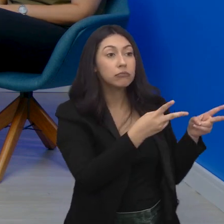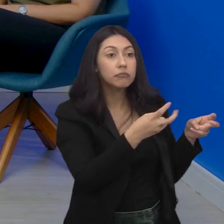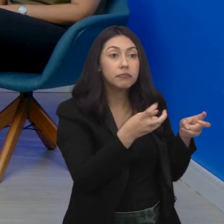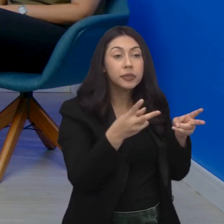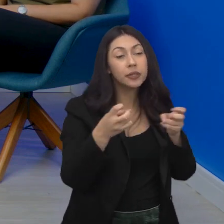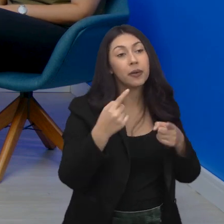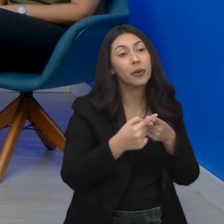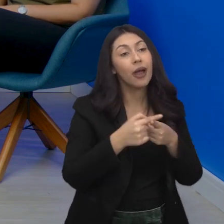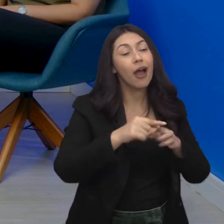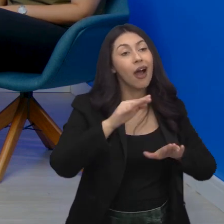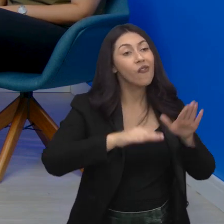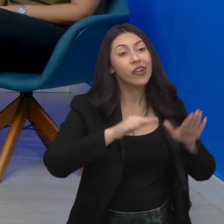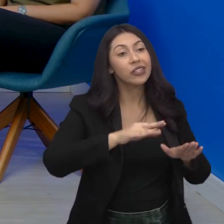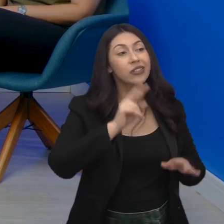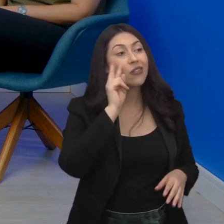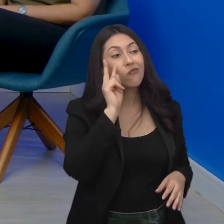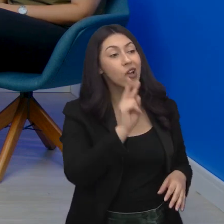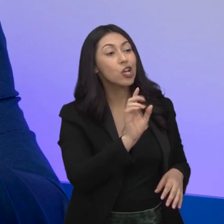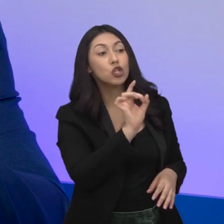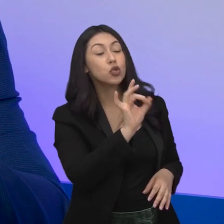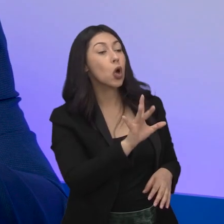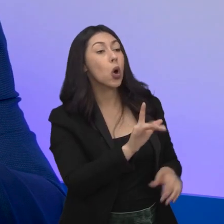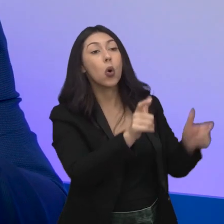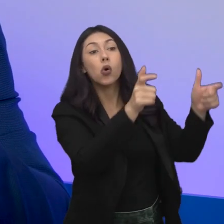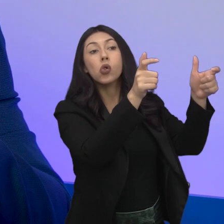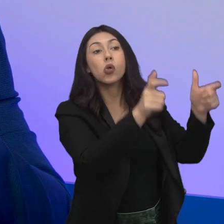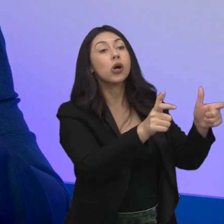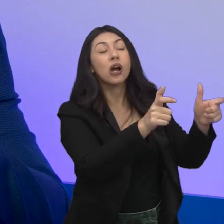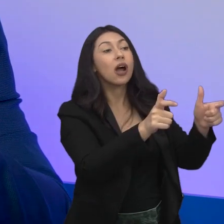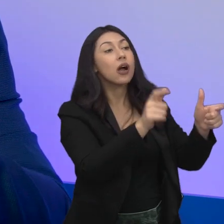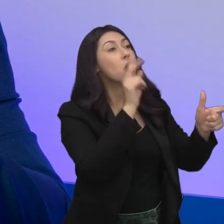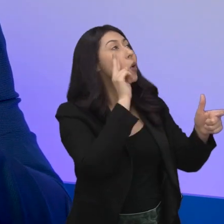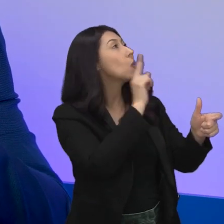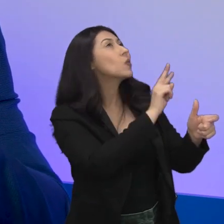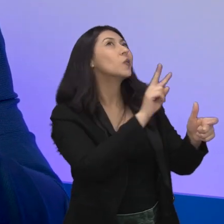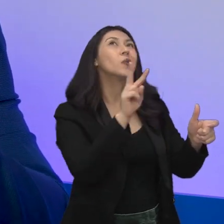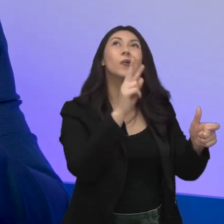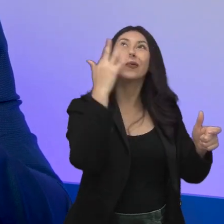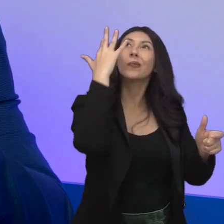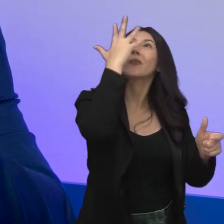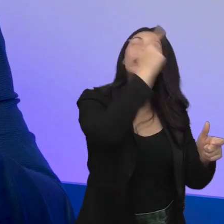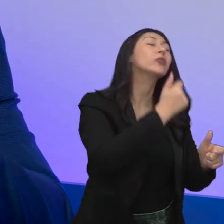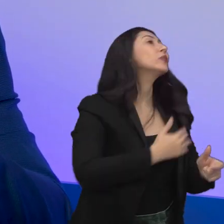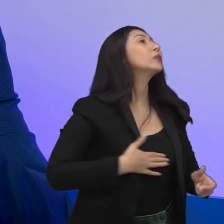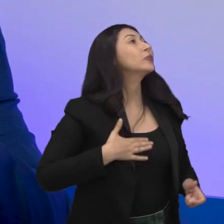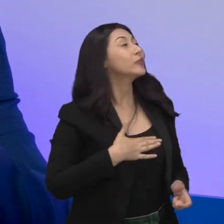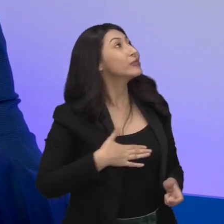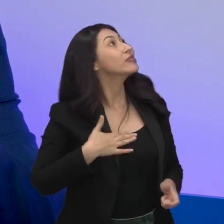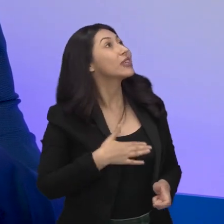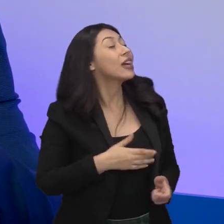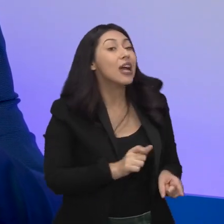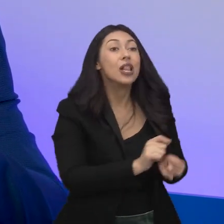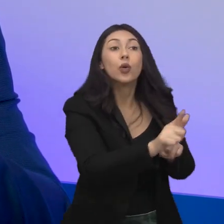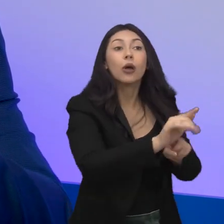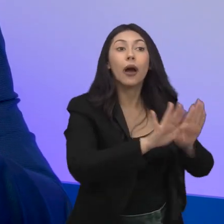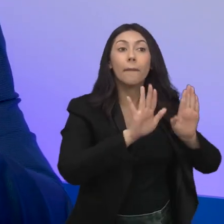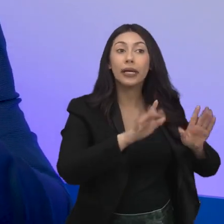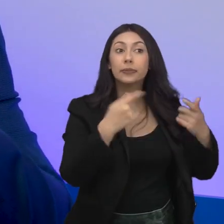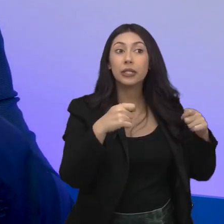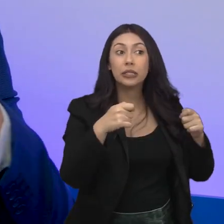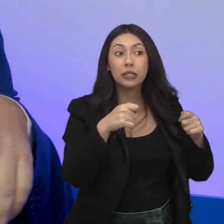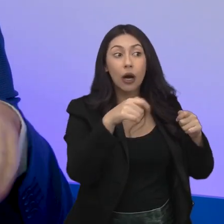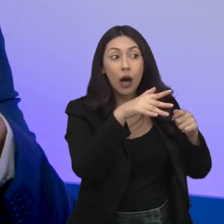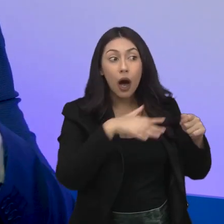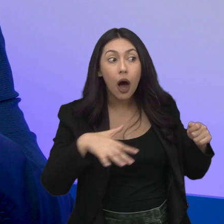vezes especificamente, somente o imóvel ali, o apartamento, ele olhou, gostou da disposição e aluga, mas